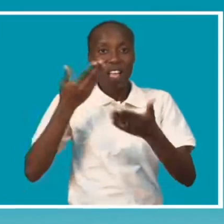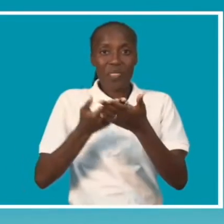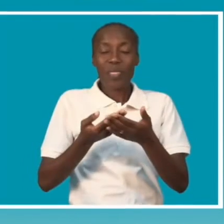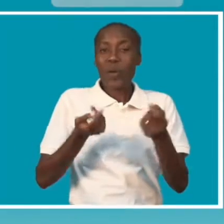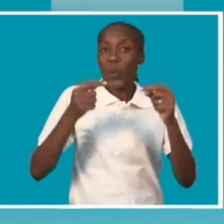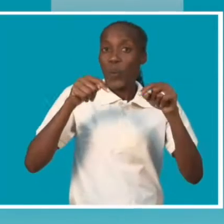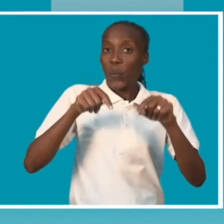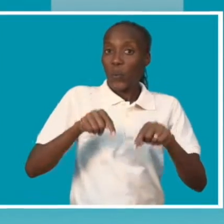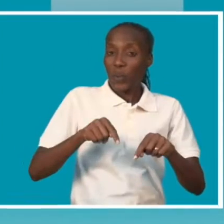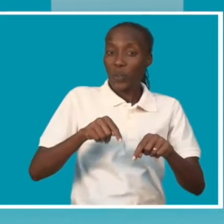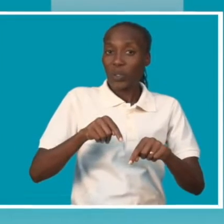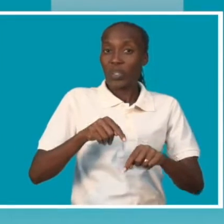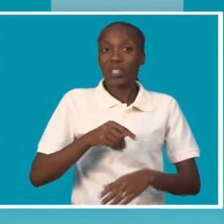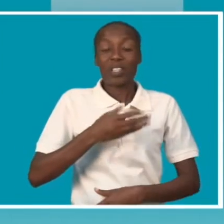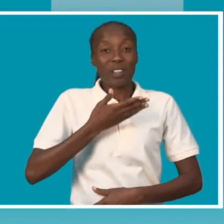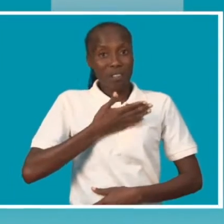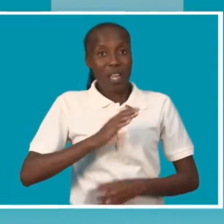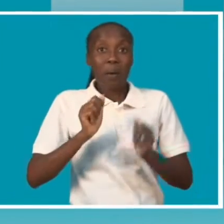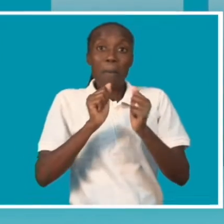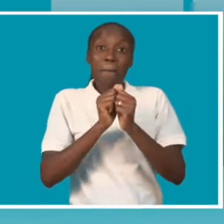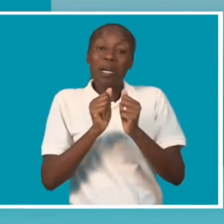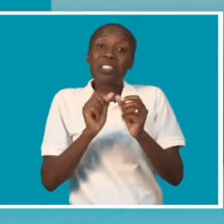Quero, não tenho como,